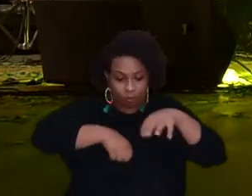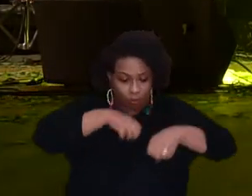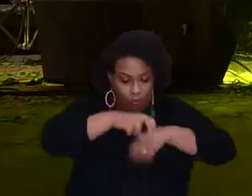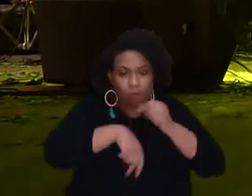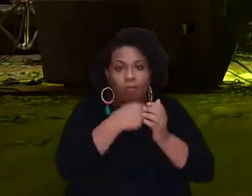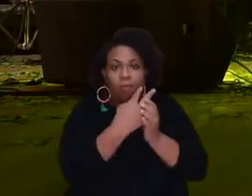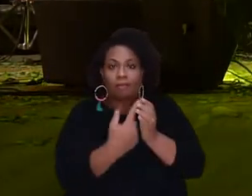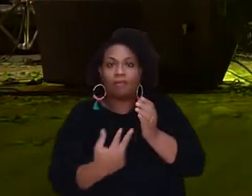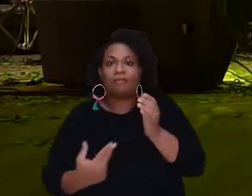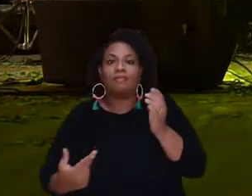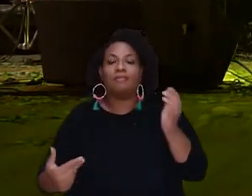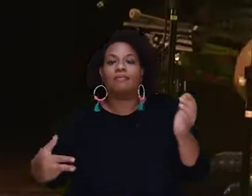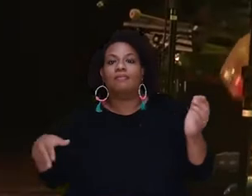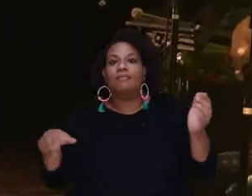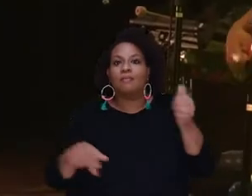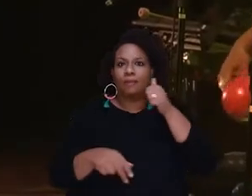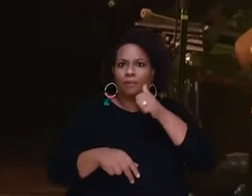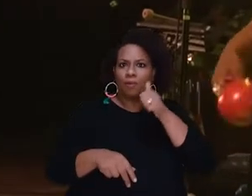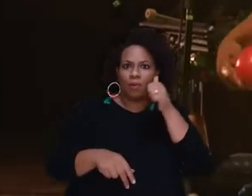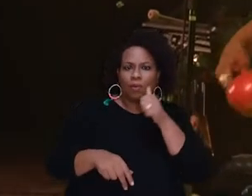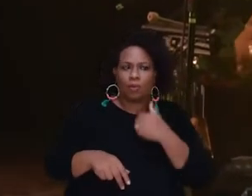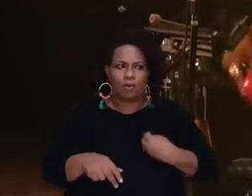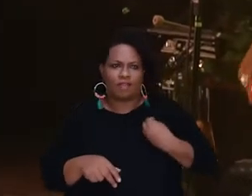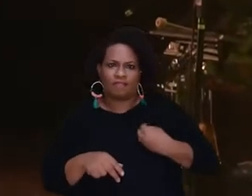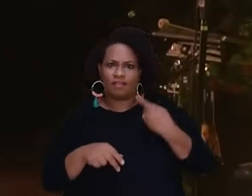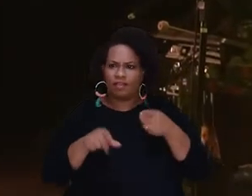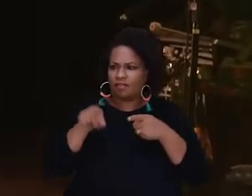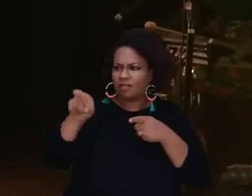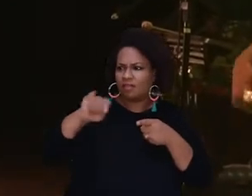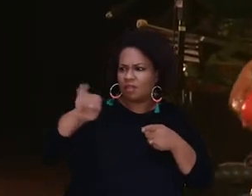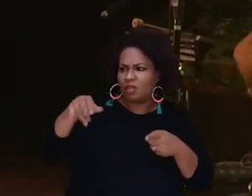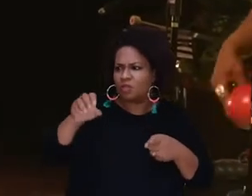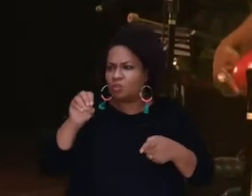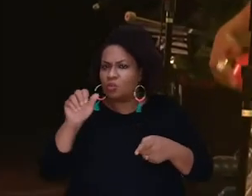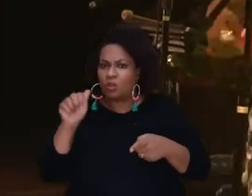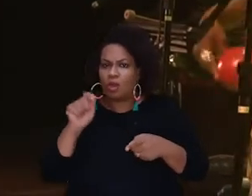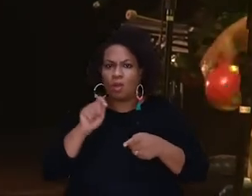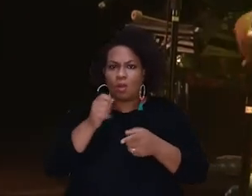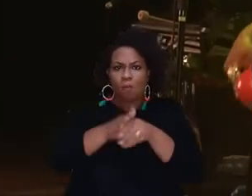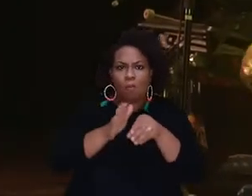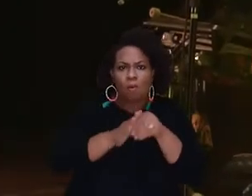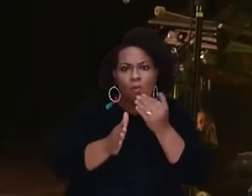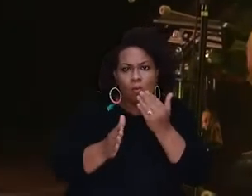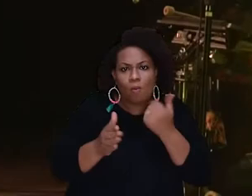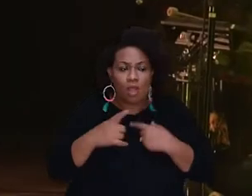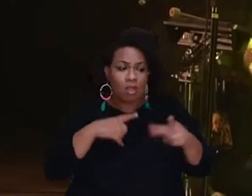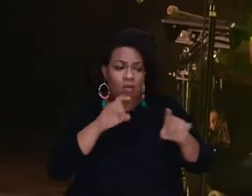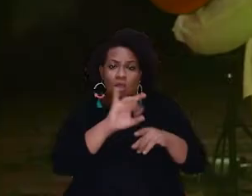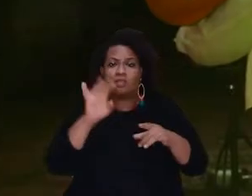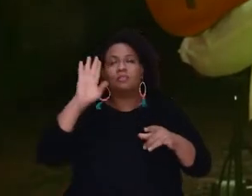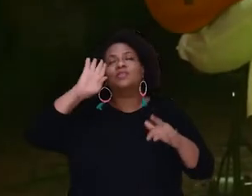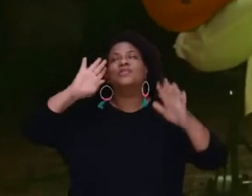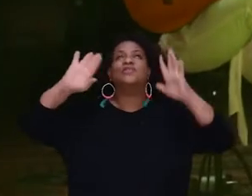sabe de nada. Mergulha, se afunda. Maria vive de bolo, João pão com mortadela, e